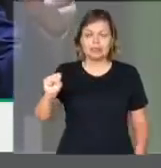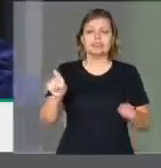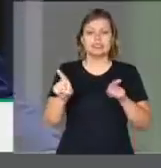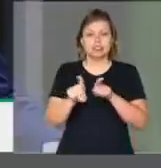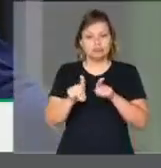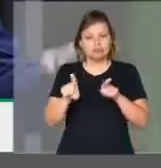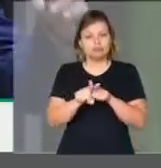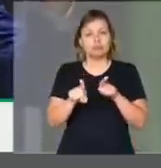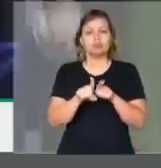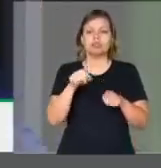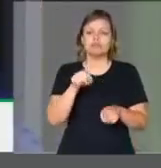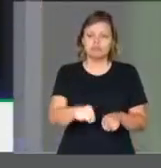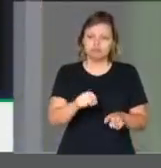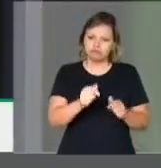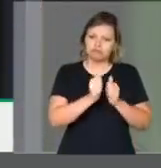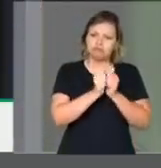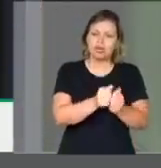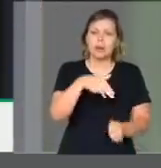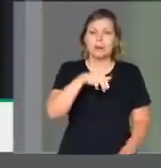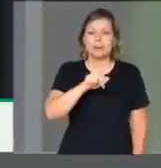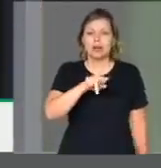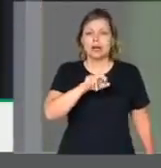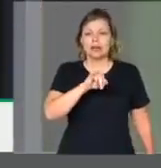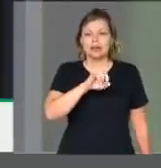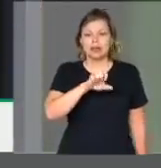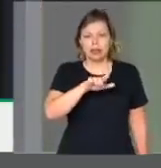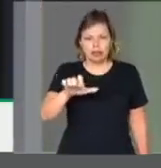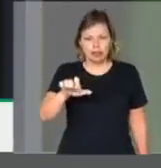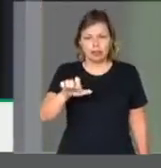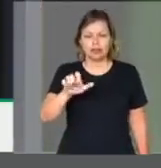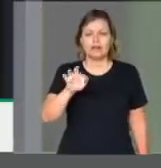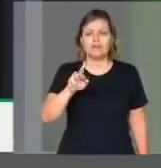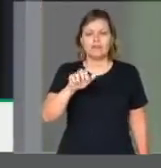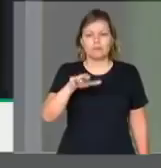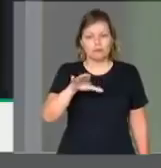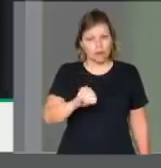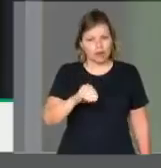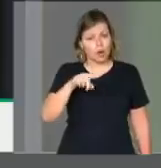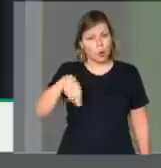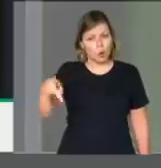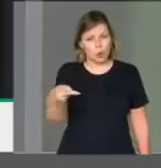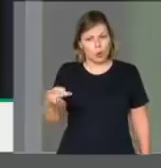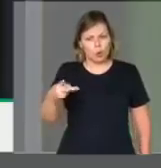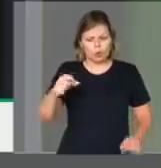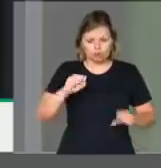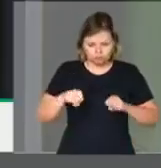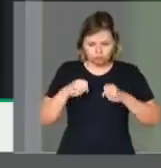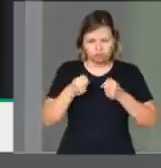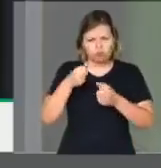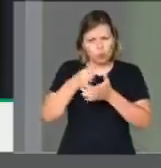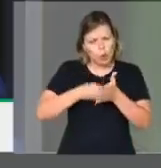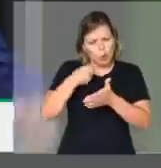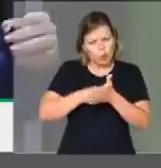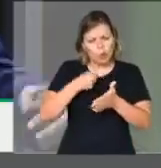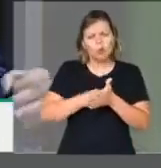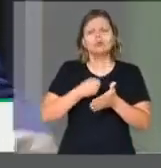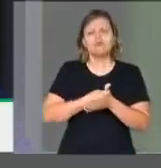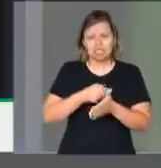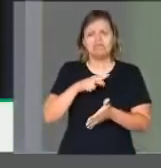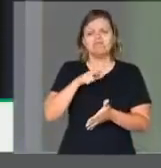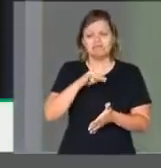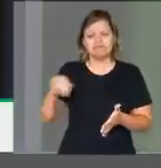nossa companheira Marielle Franco não é e não será em vão.